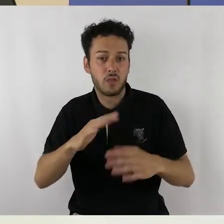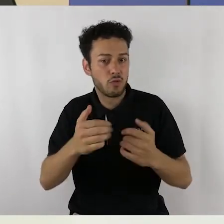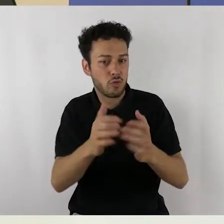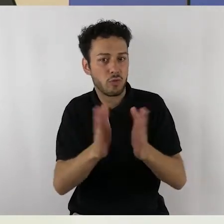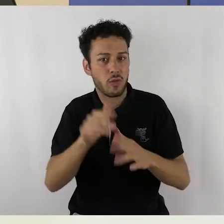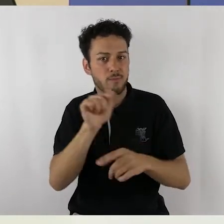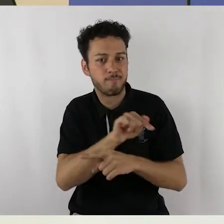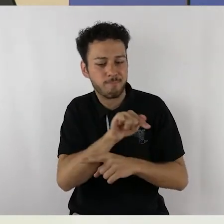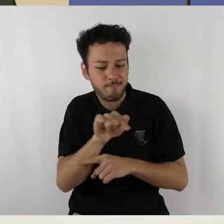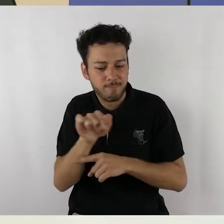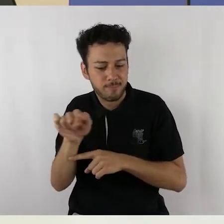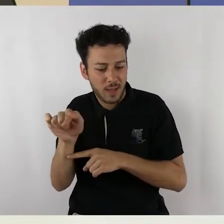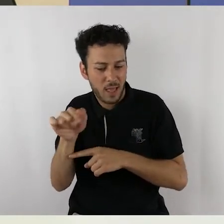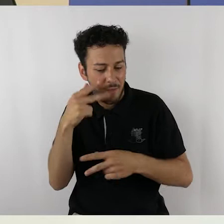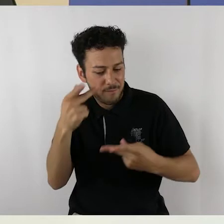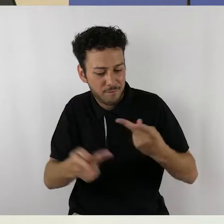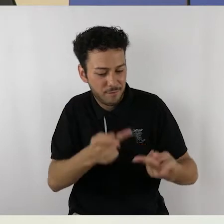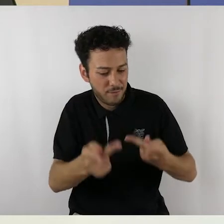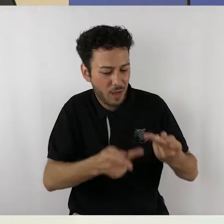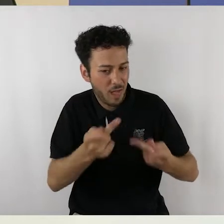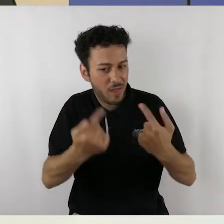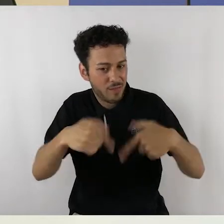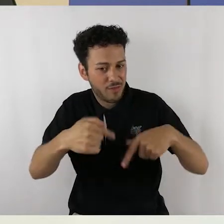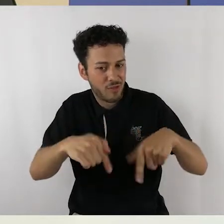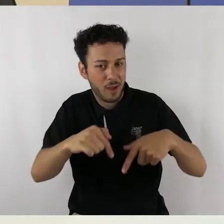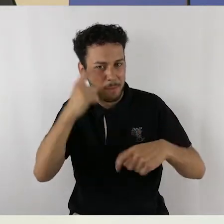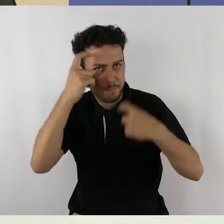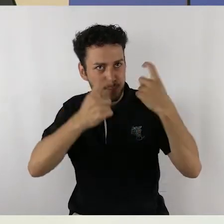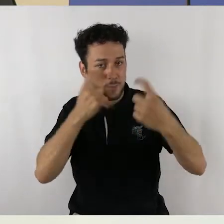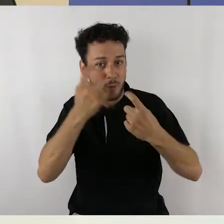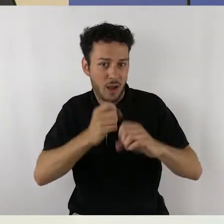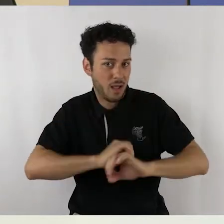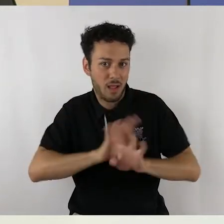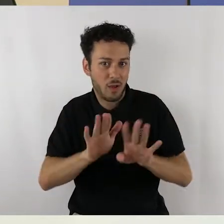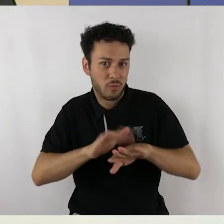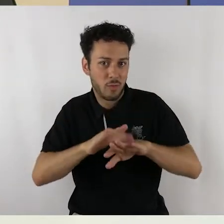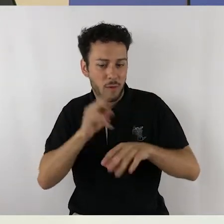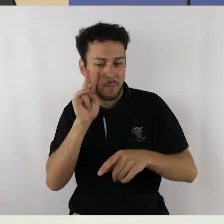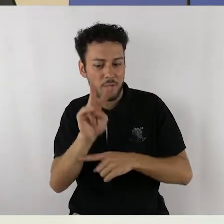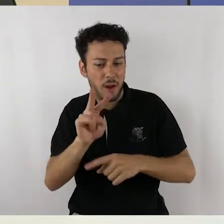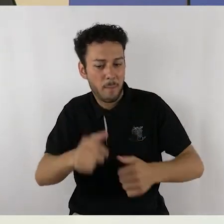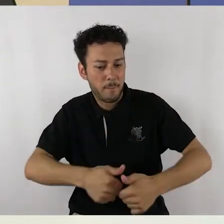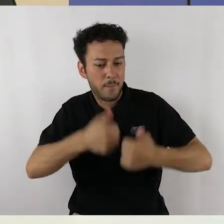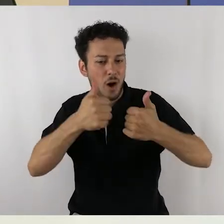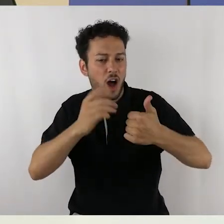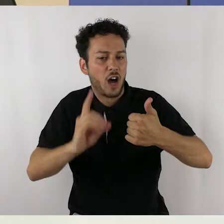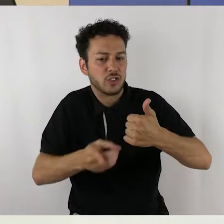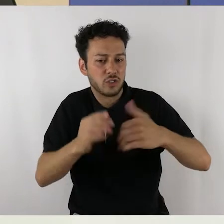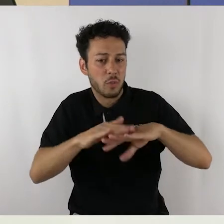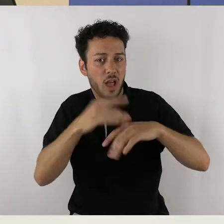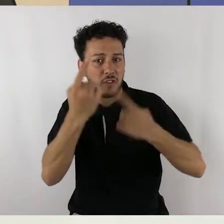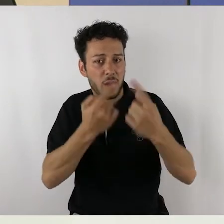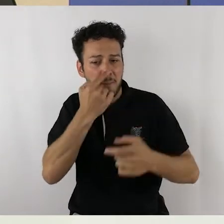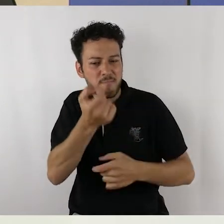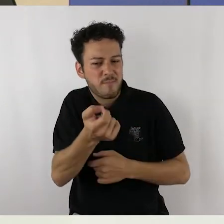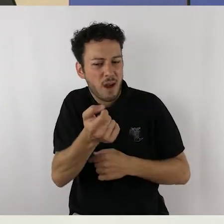e todo esse tudo essa relacionamento tem que ser de facto ponderado é porque nem sempre Aquele que